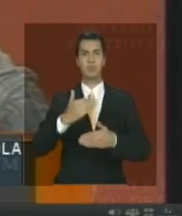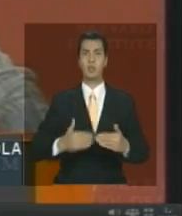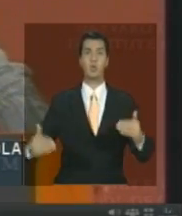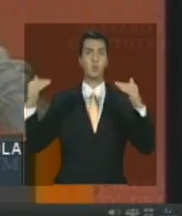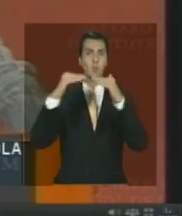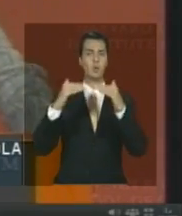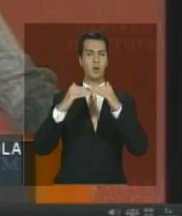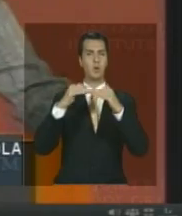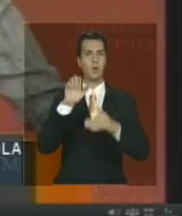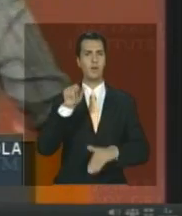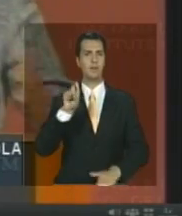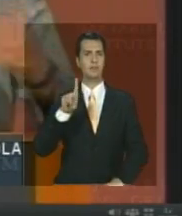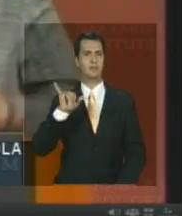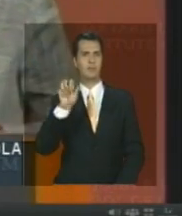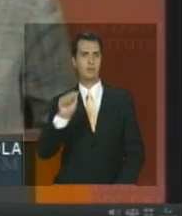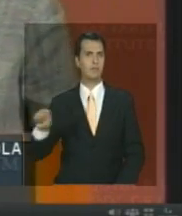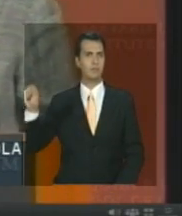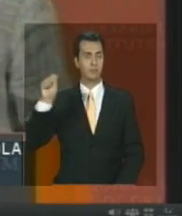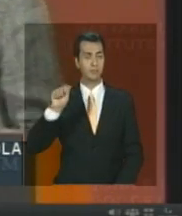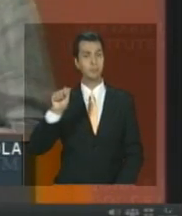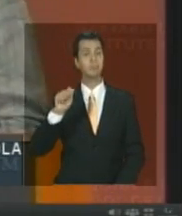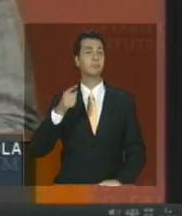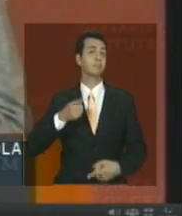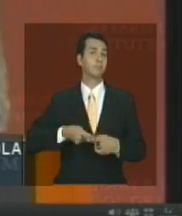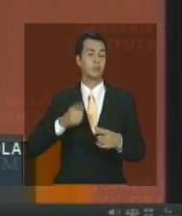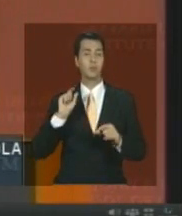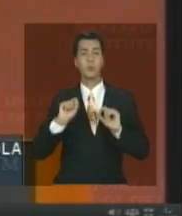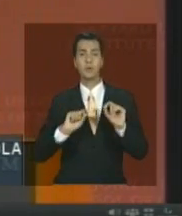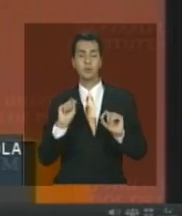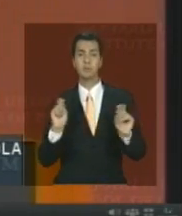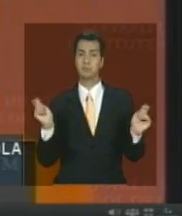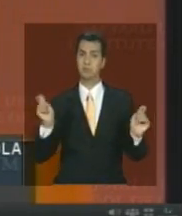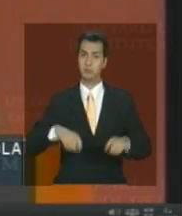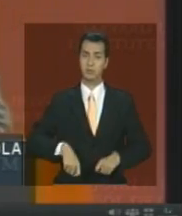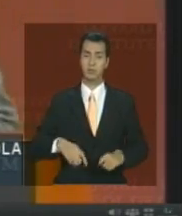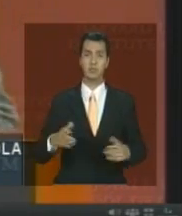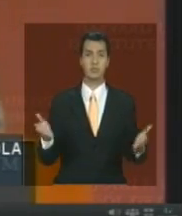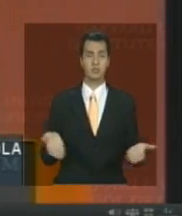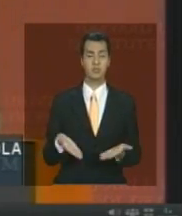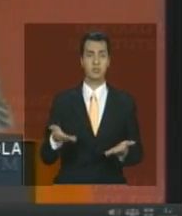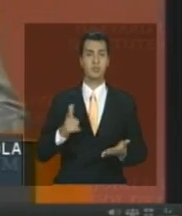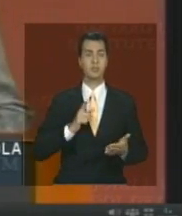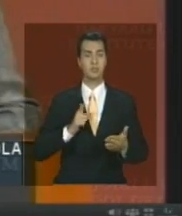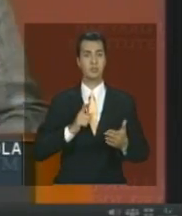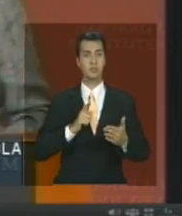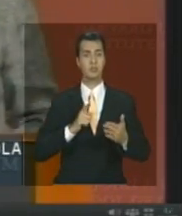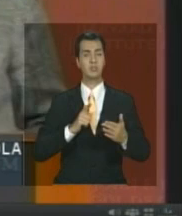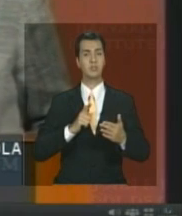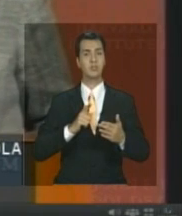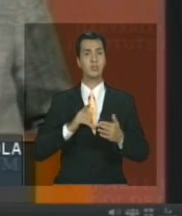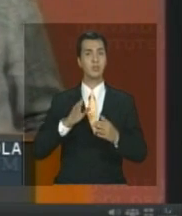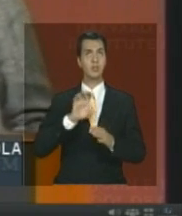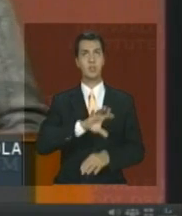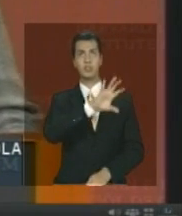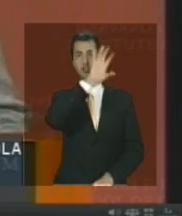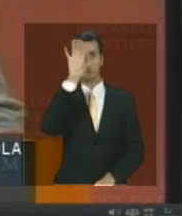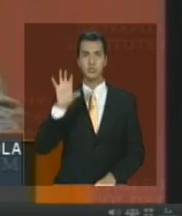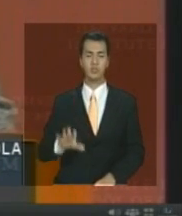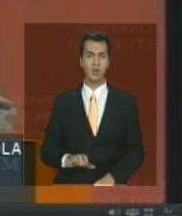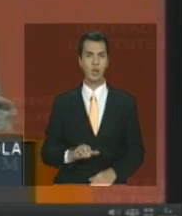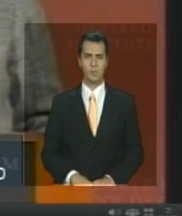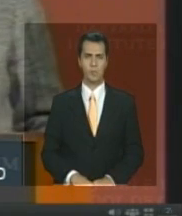asiáticas, o que permitiu que houvesse uma diminuição da diferença entre as diferentes regiões.